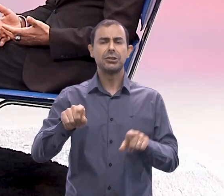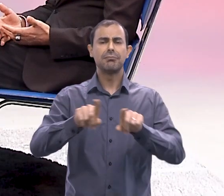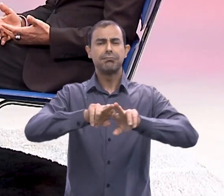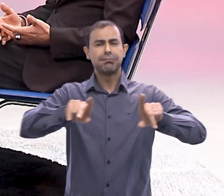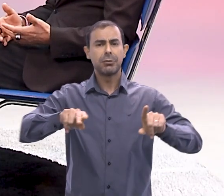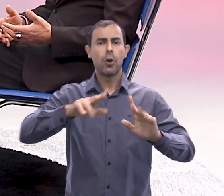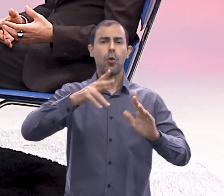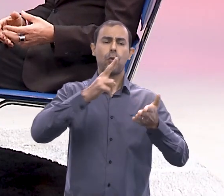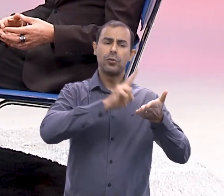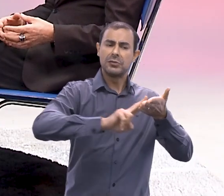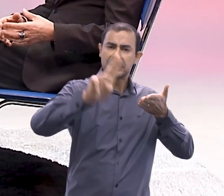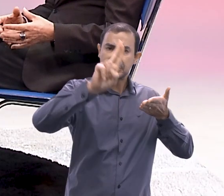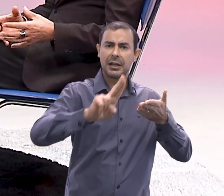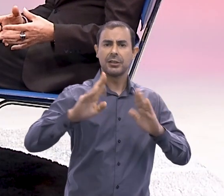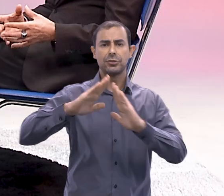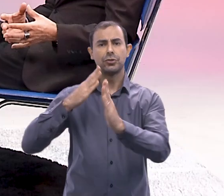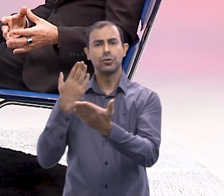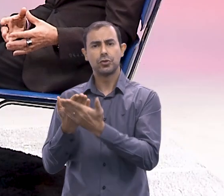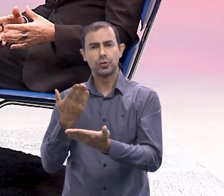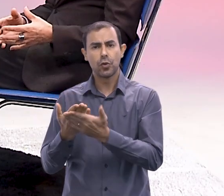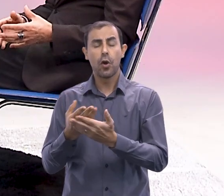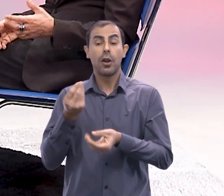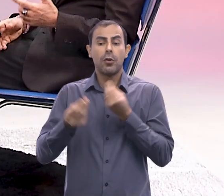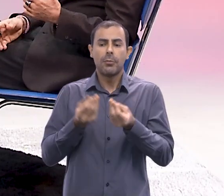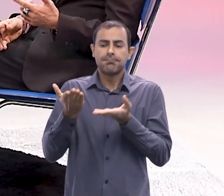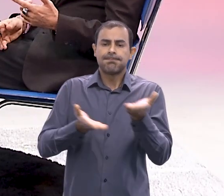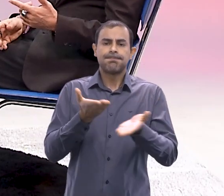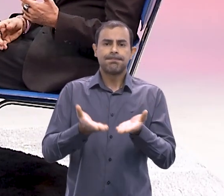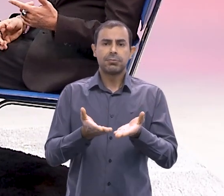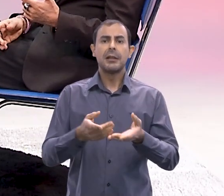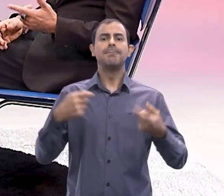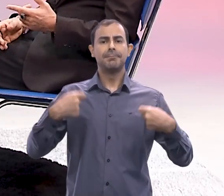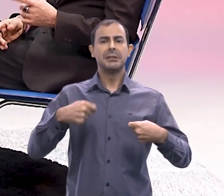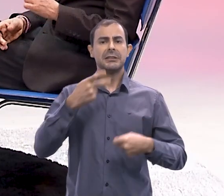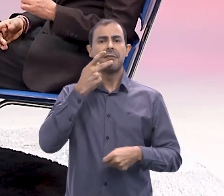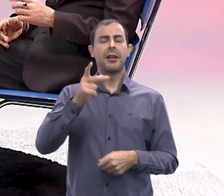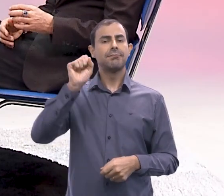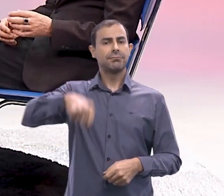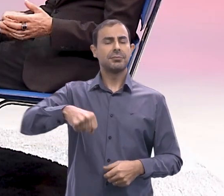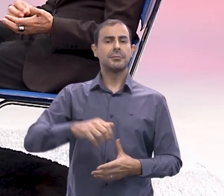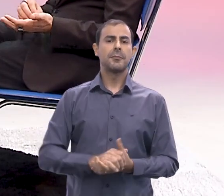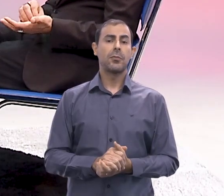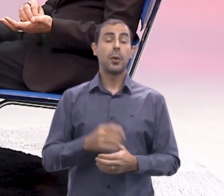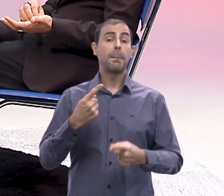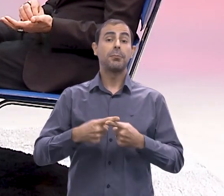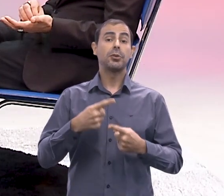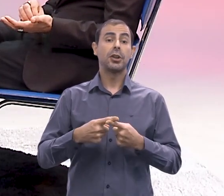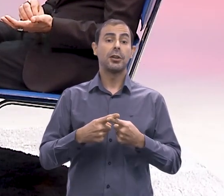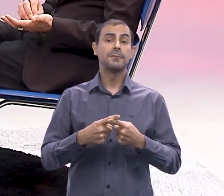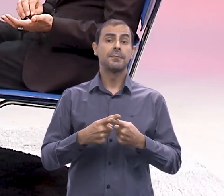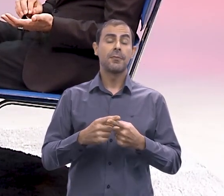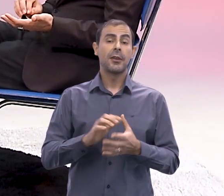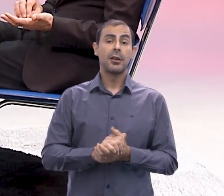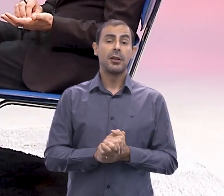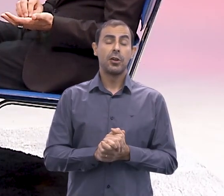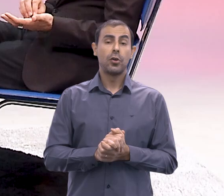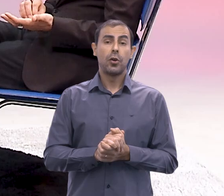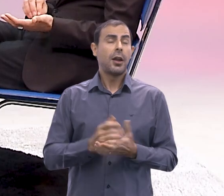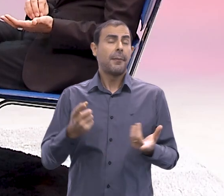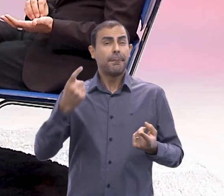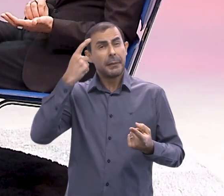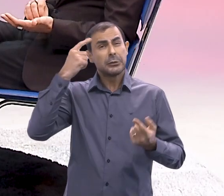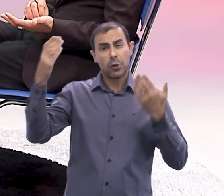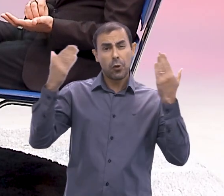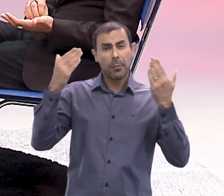as escolas, na questão do manejo clínico. E é necessário nós falarmos. Por quê? Da onde nós tiramos o antídoto